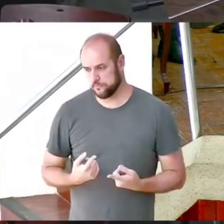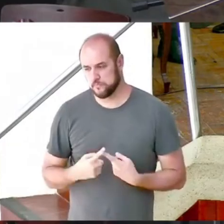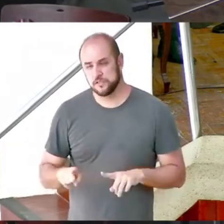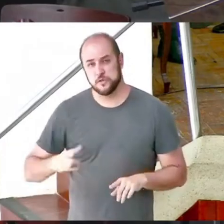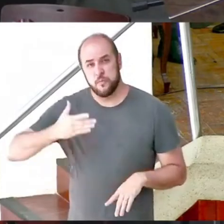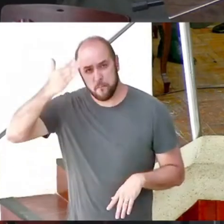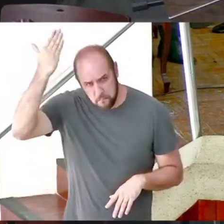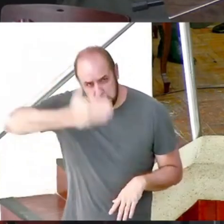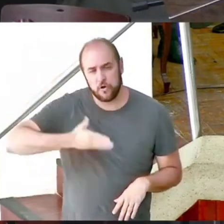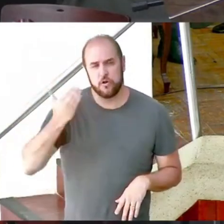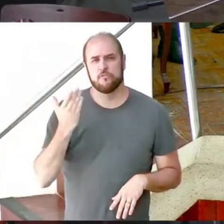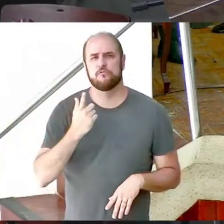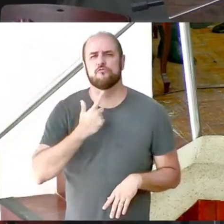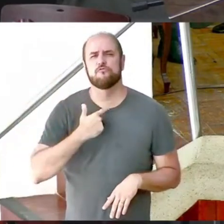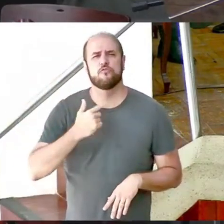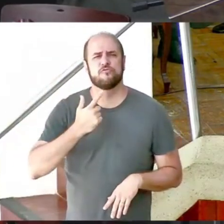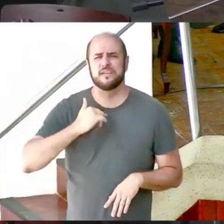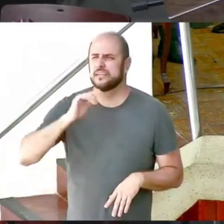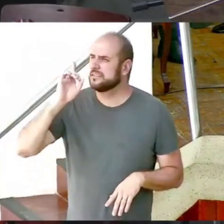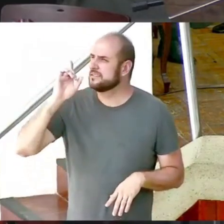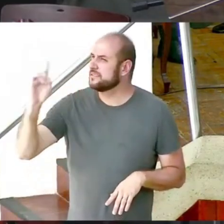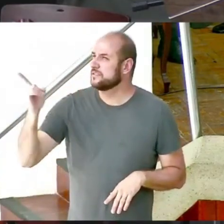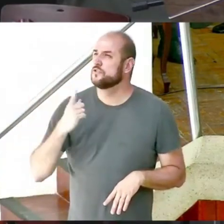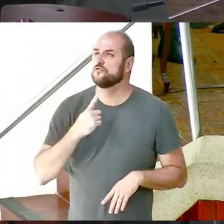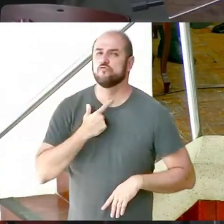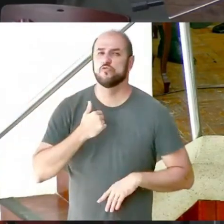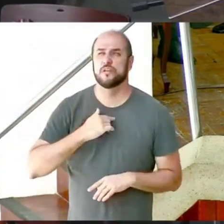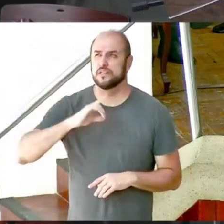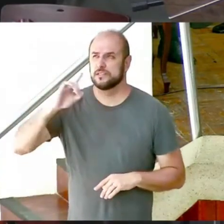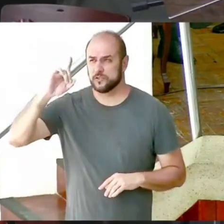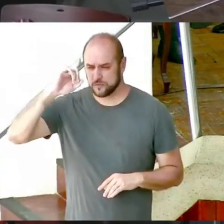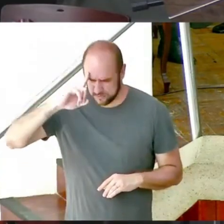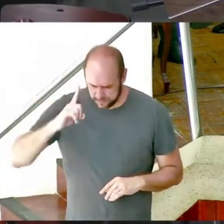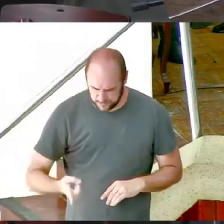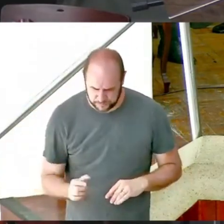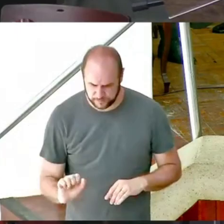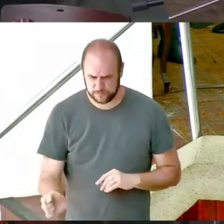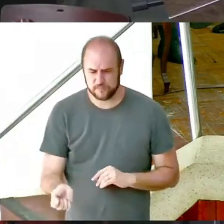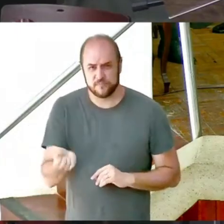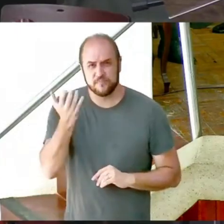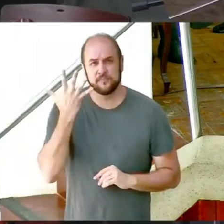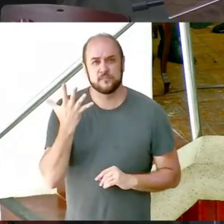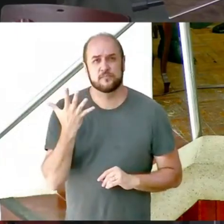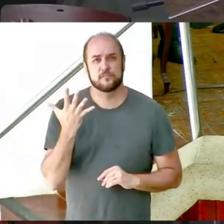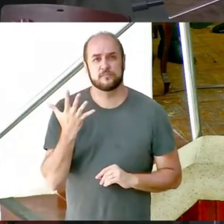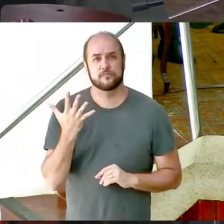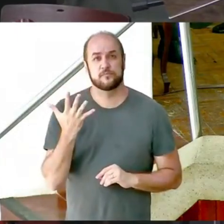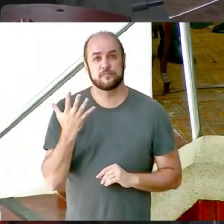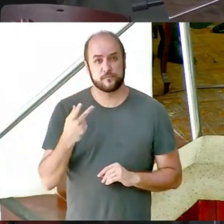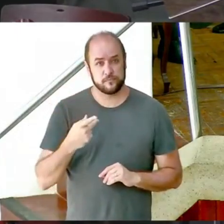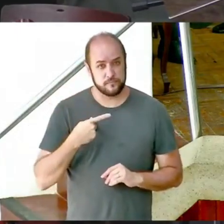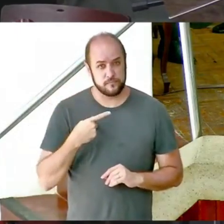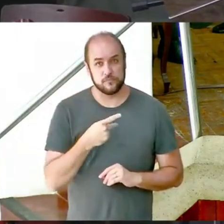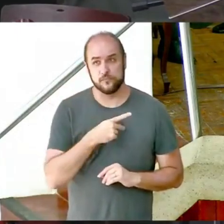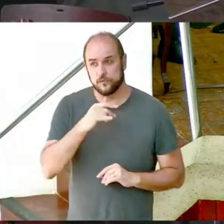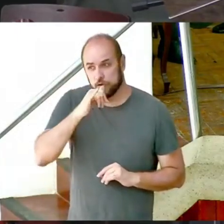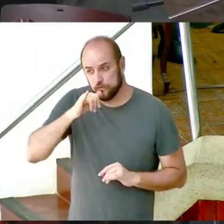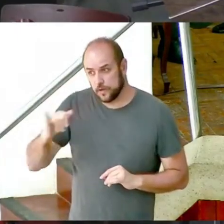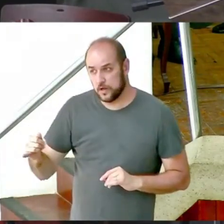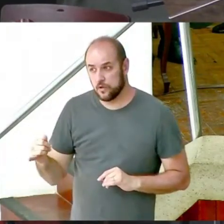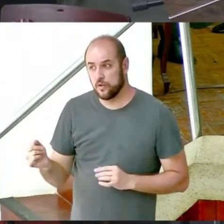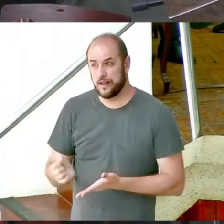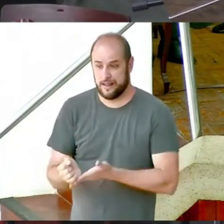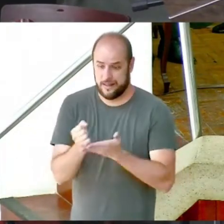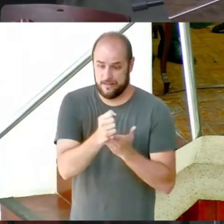a vontade indiscutível de Deus, a vontade de decreto, surgiu quando ele me orientou a levar esse projeto para o conselho